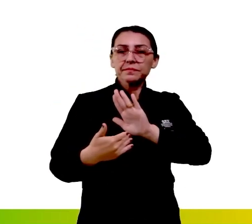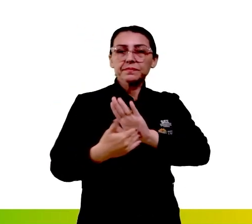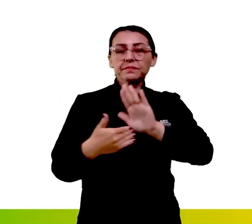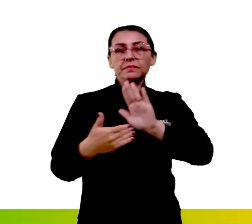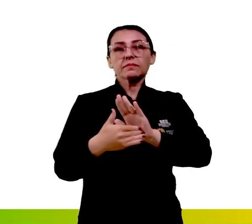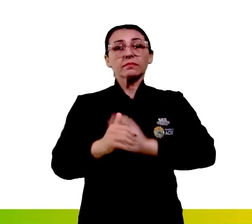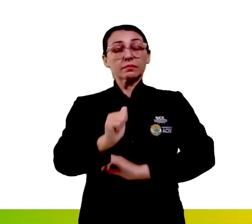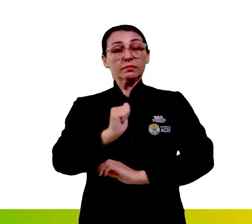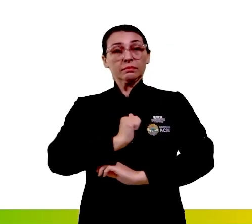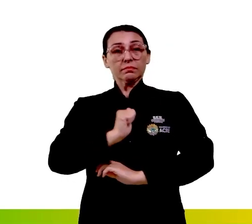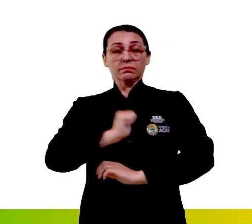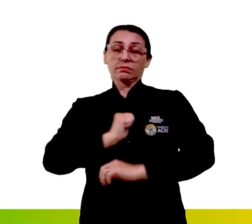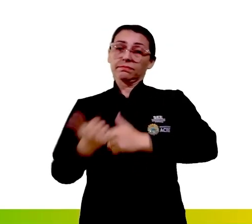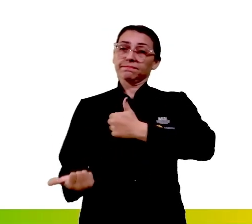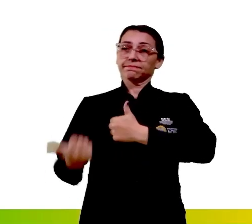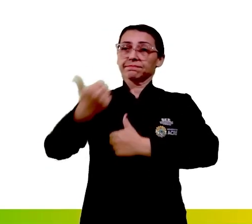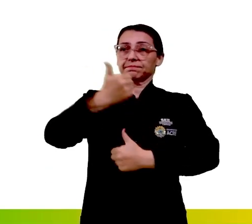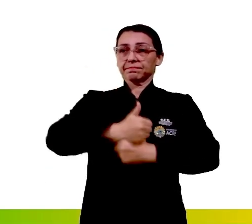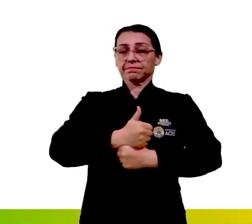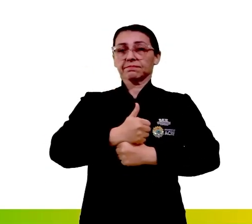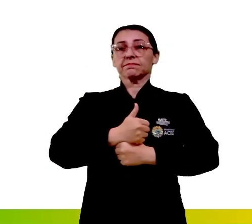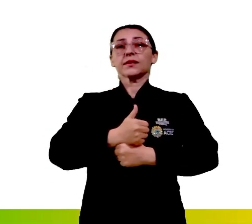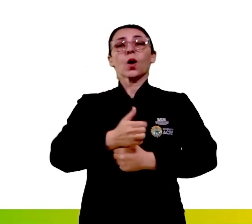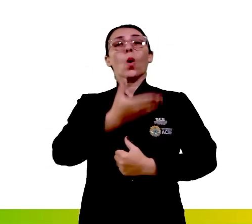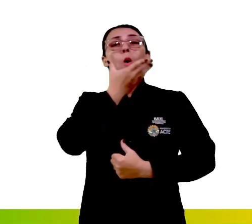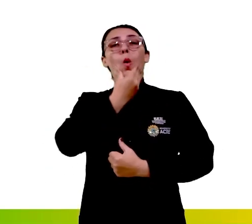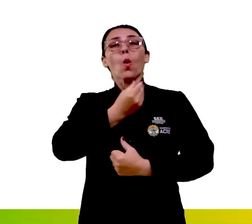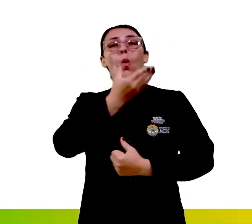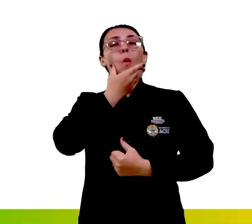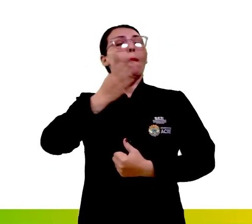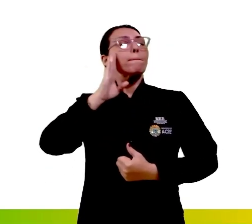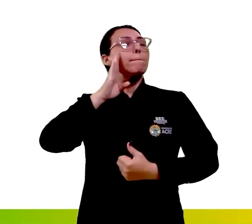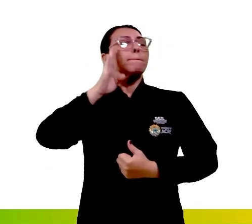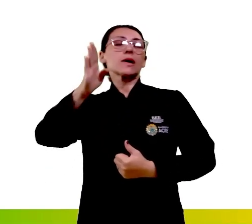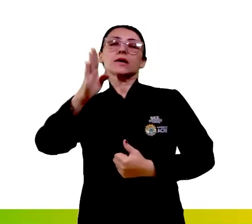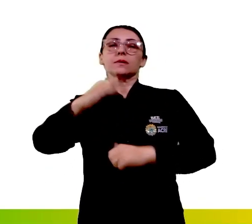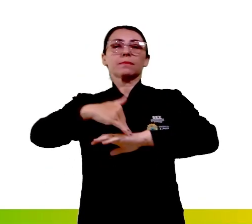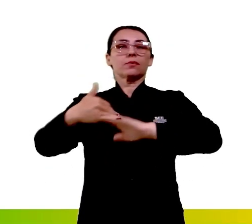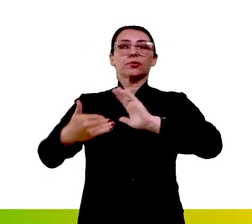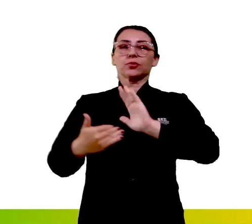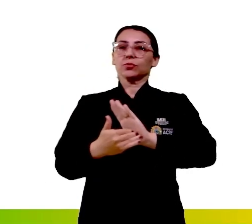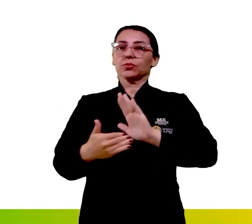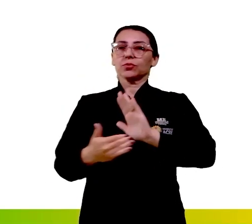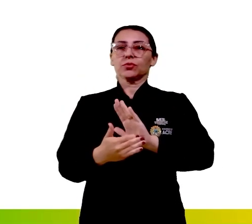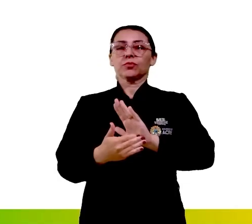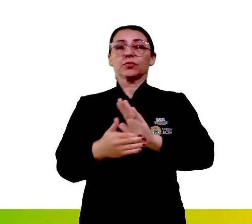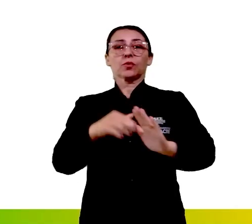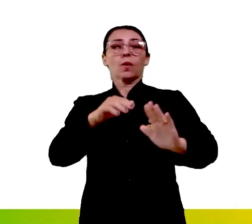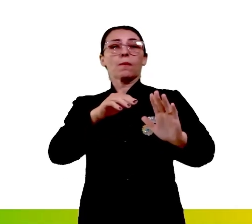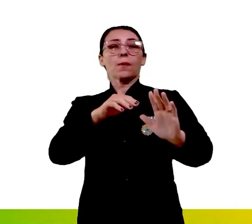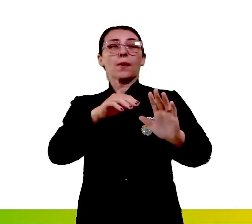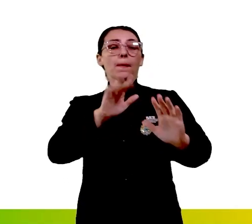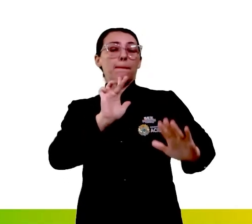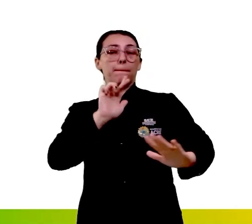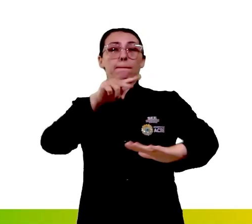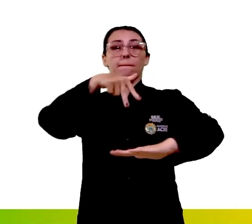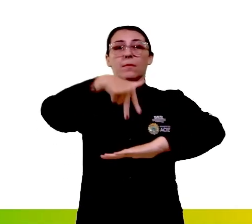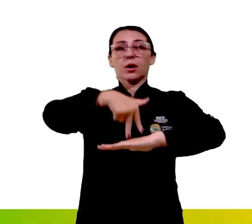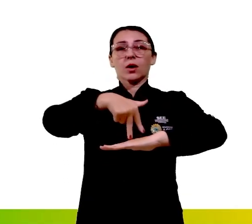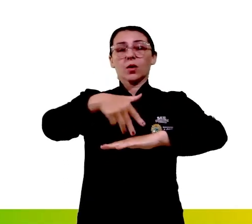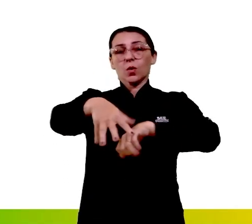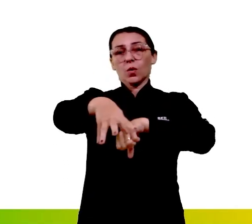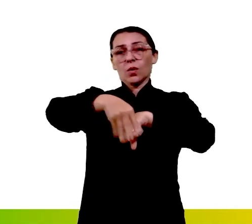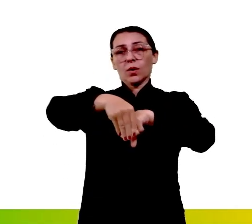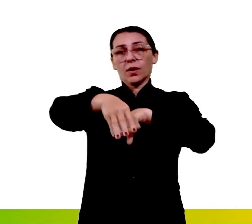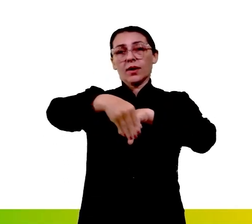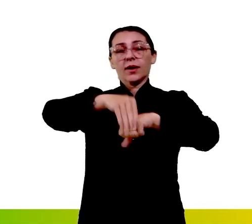o antropocentrismo, que coloca o homem, o ser humano, como protagonista do conhecimento e